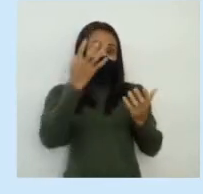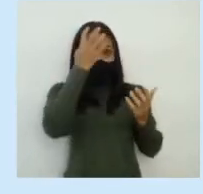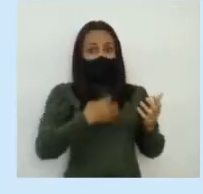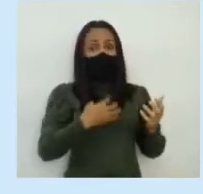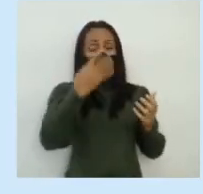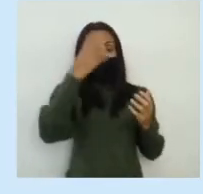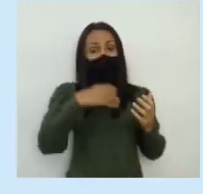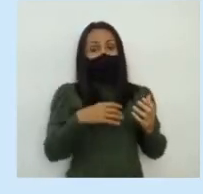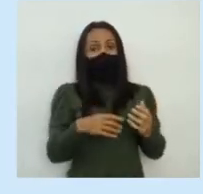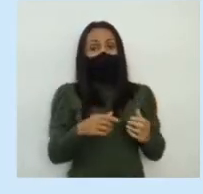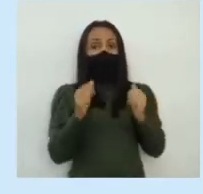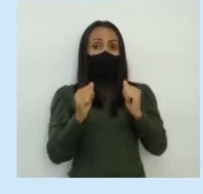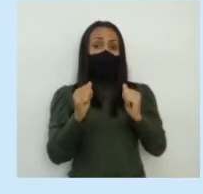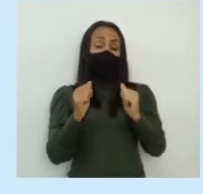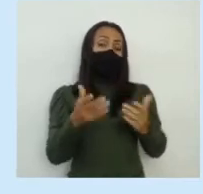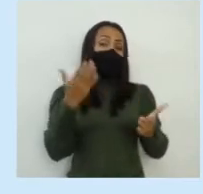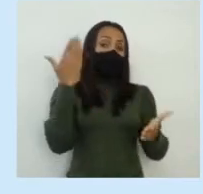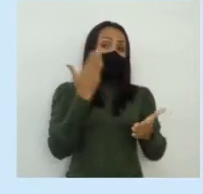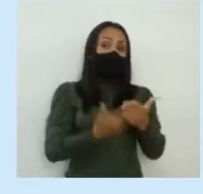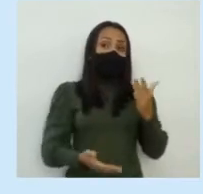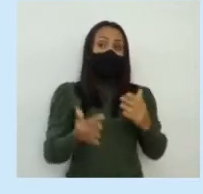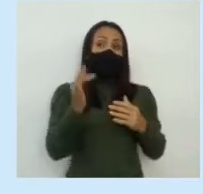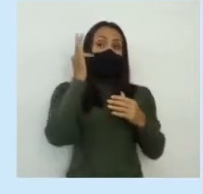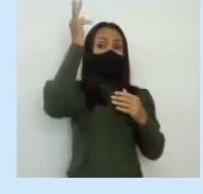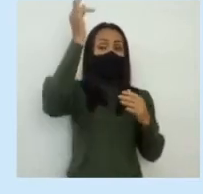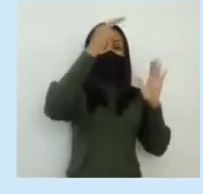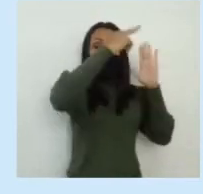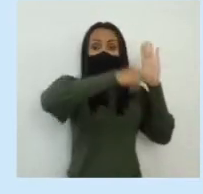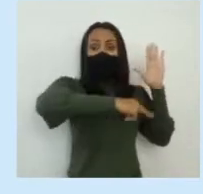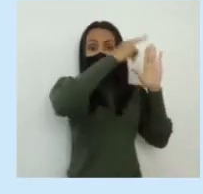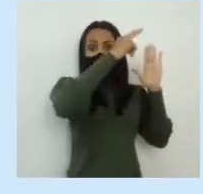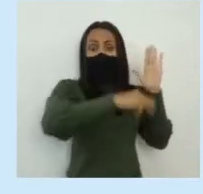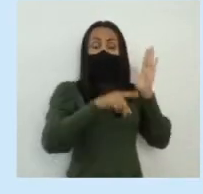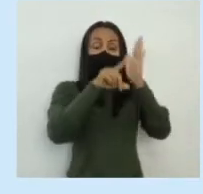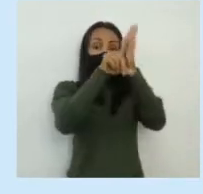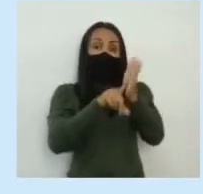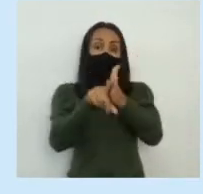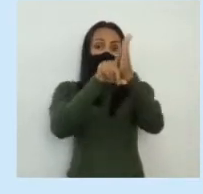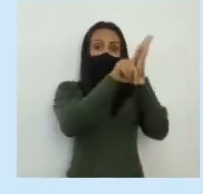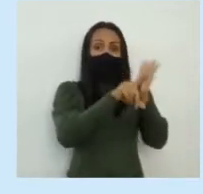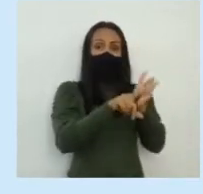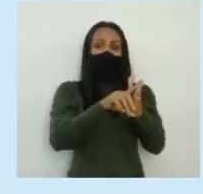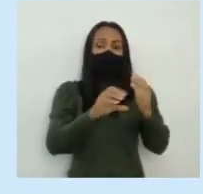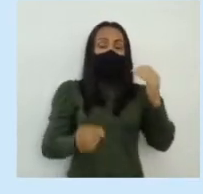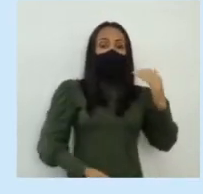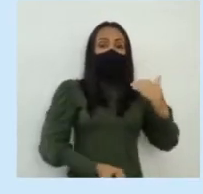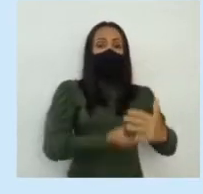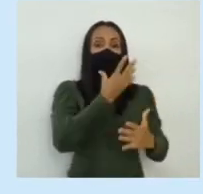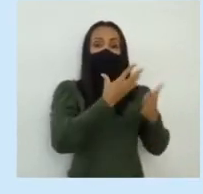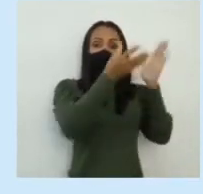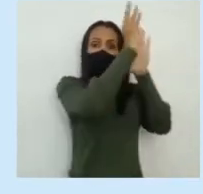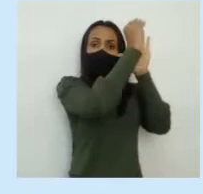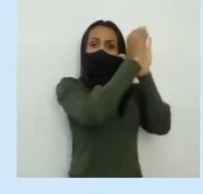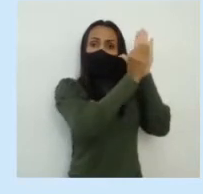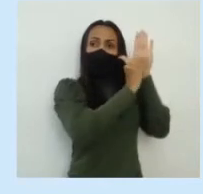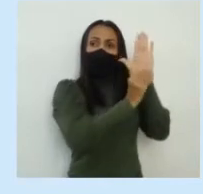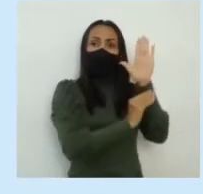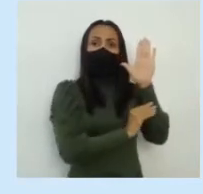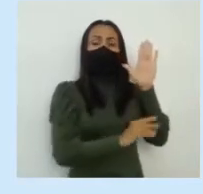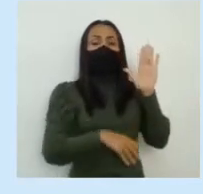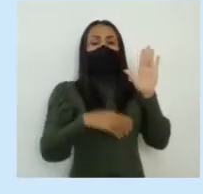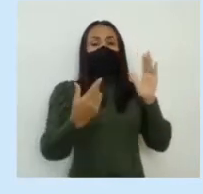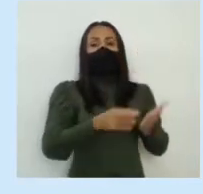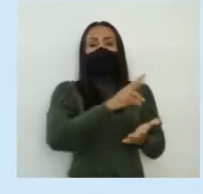perder ali um futuro leitor, um futuro pesquisador, um criador de conteúdo, uma pessoa que pode gerar